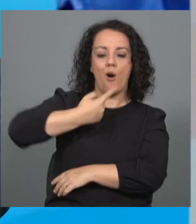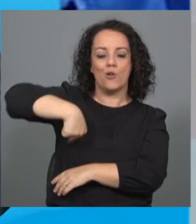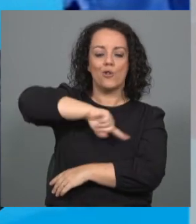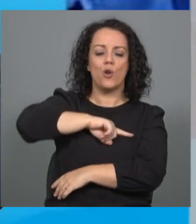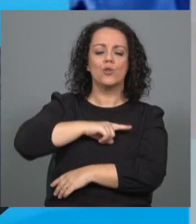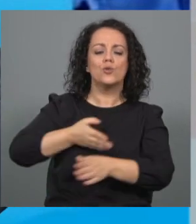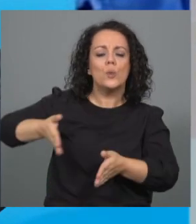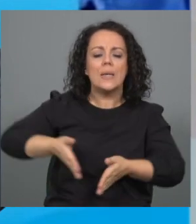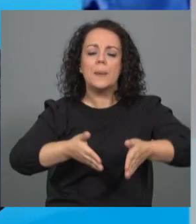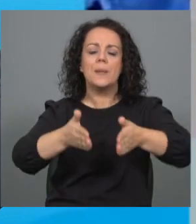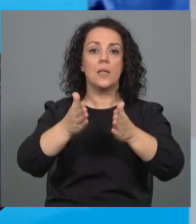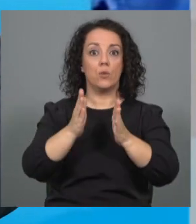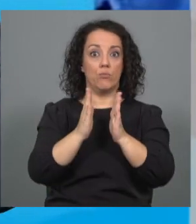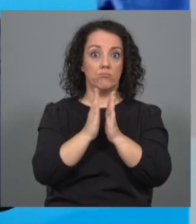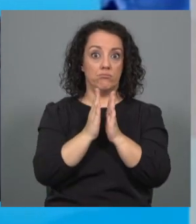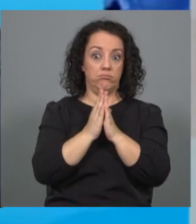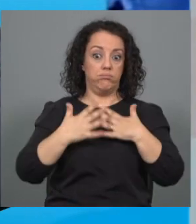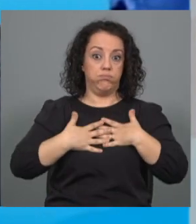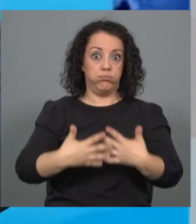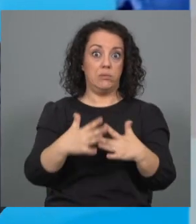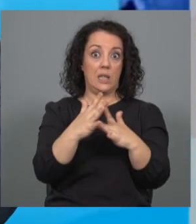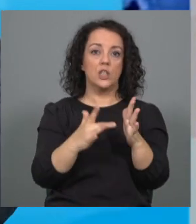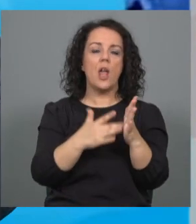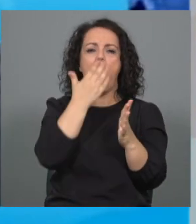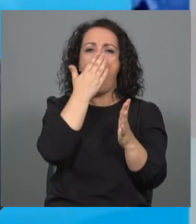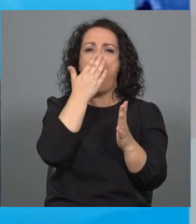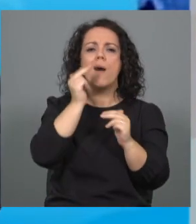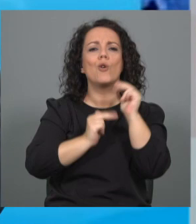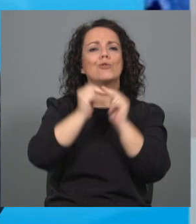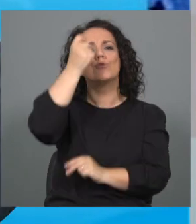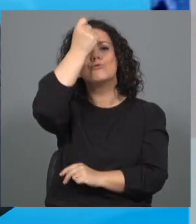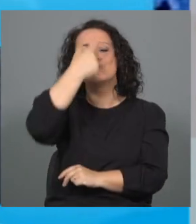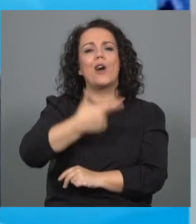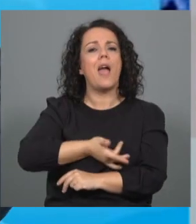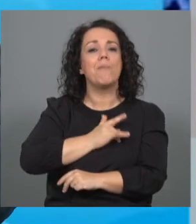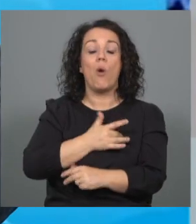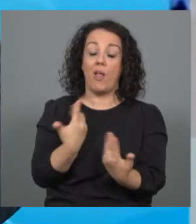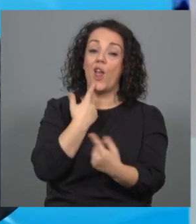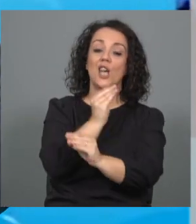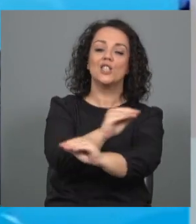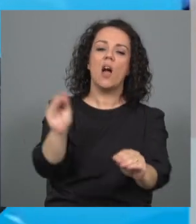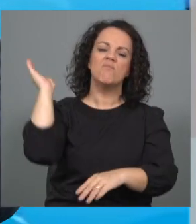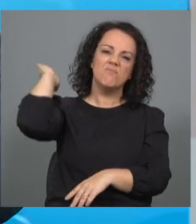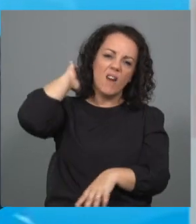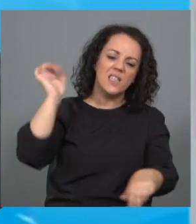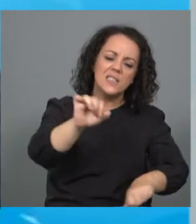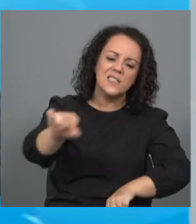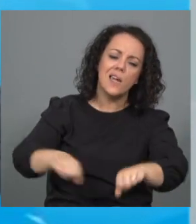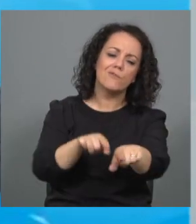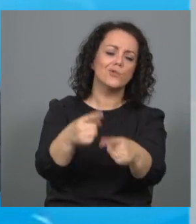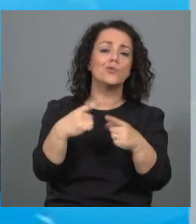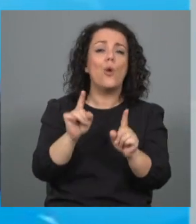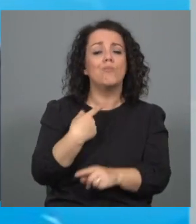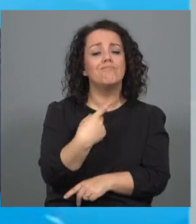cristã é a construção de uma história de amizade como Deus construiu connosco. Já não vos chamamos servos, chamamos amigos. Portanto, amigo é alguém que a gente tem